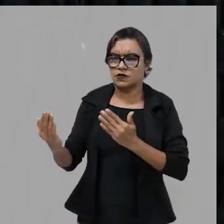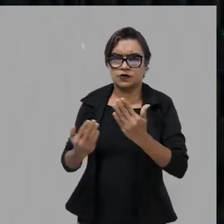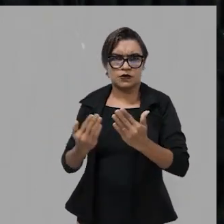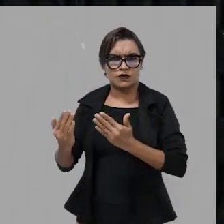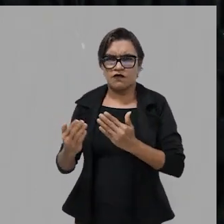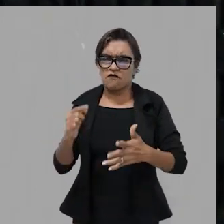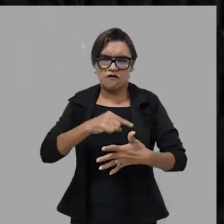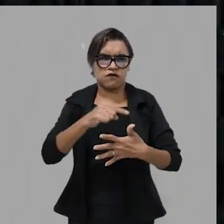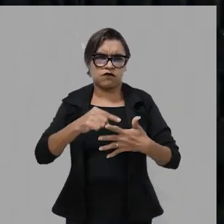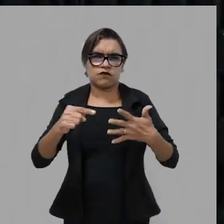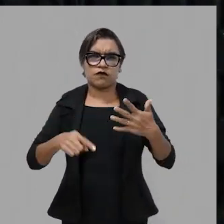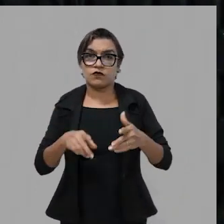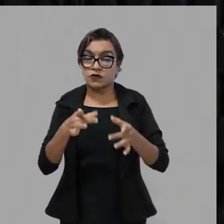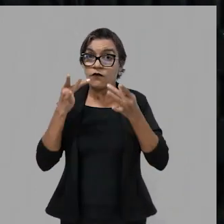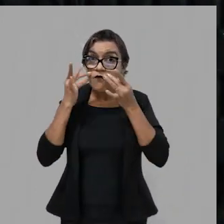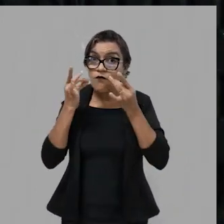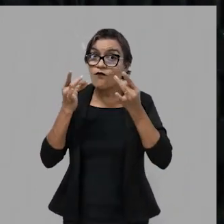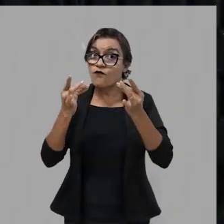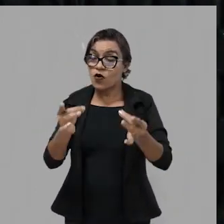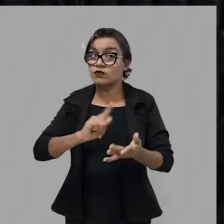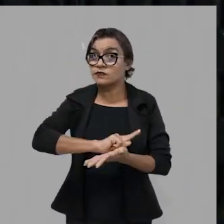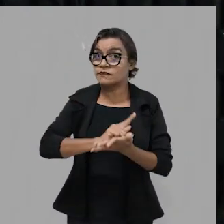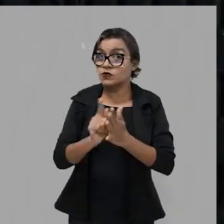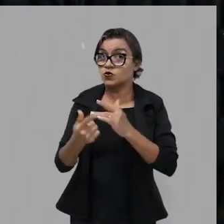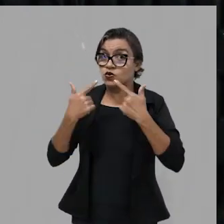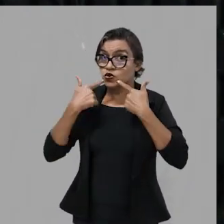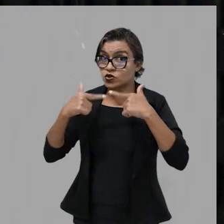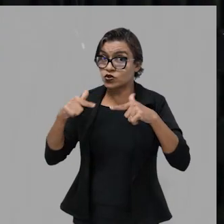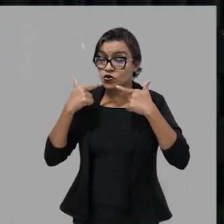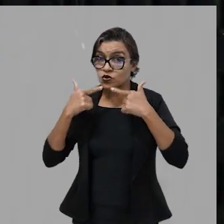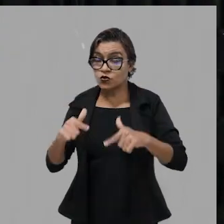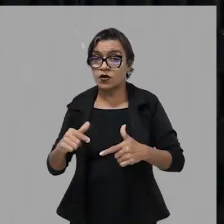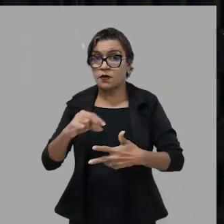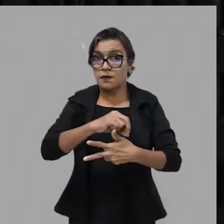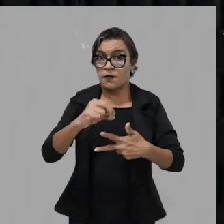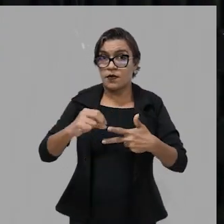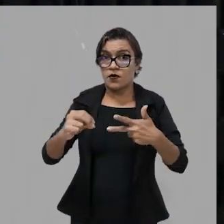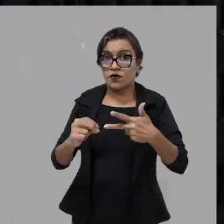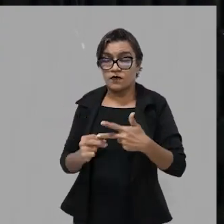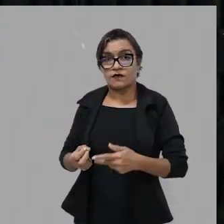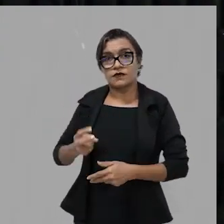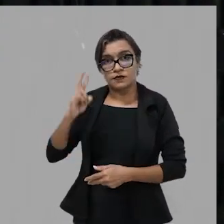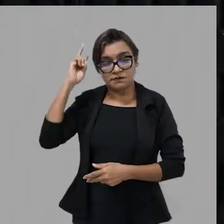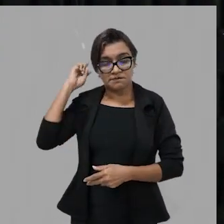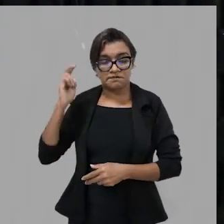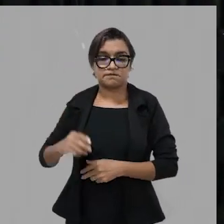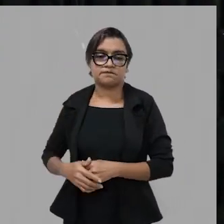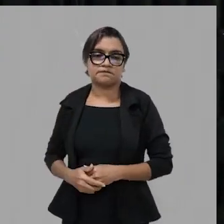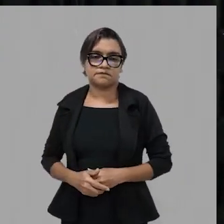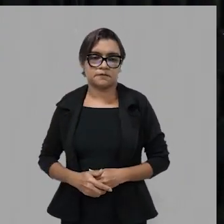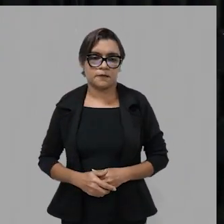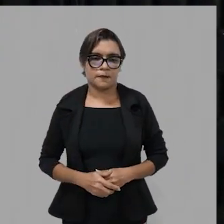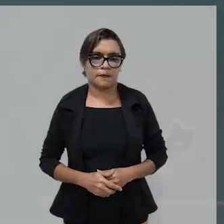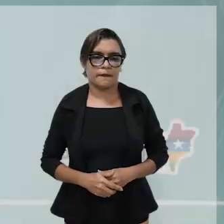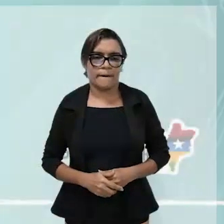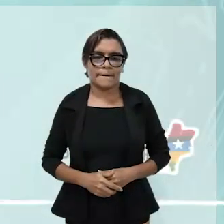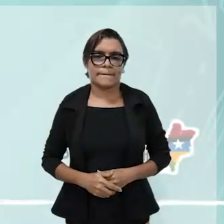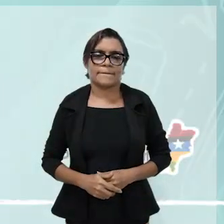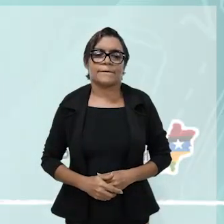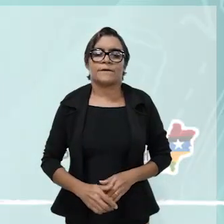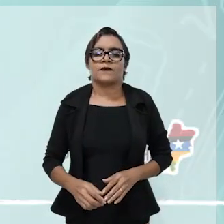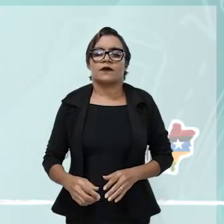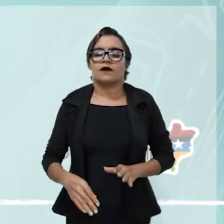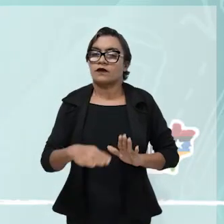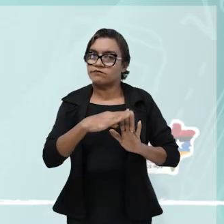metonímia. Então, fiquem ligados aí que as figuras de linguagem estão sempre presentes aí nas provas de concurso. Os versos do poeta